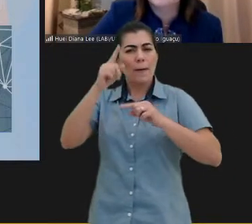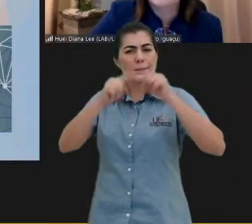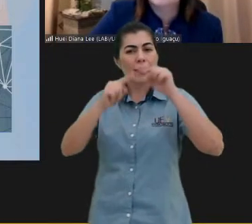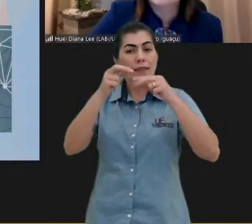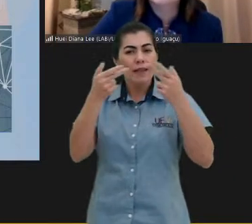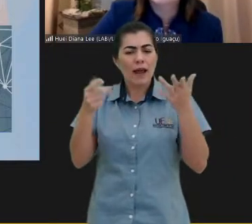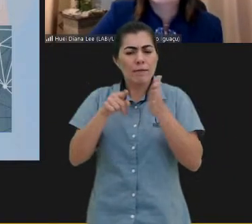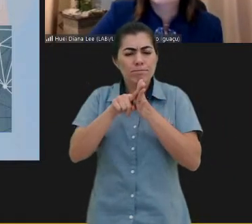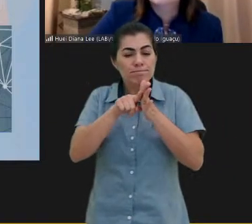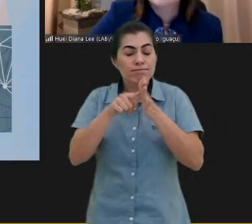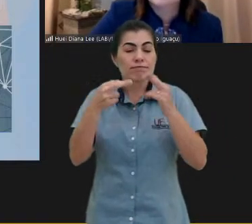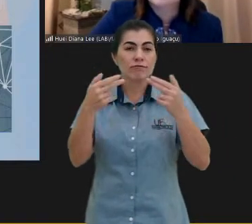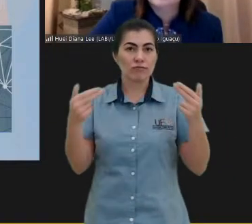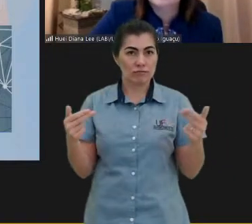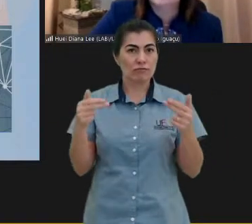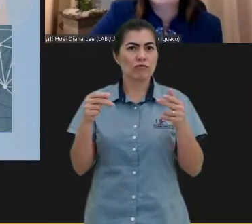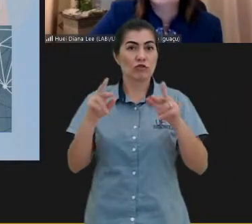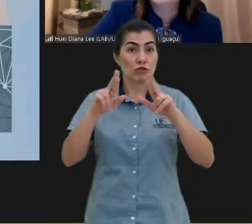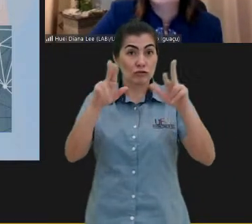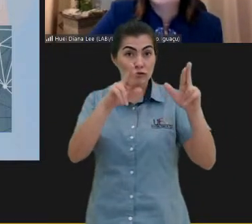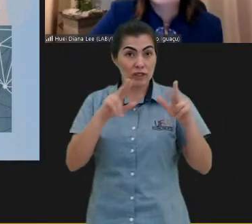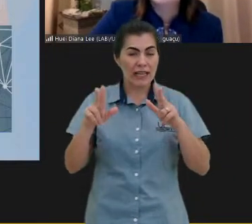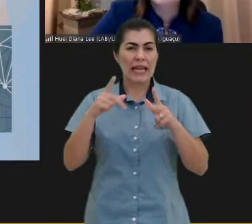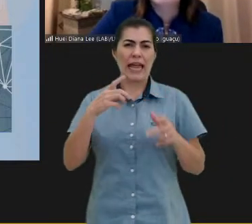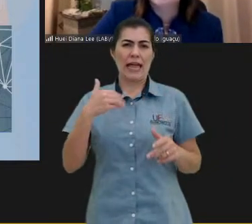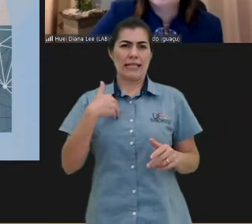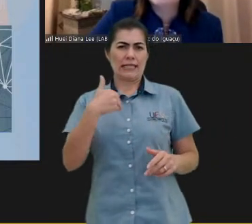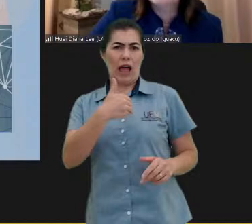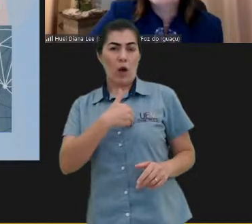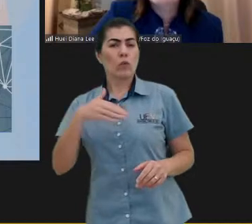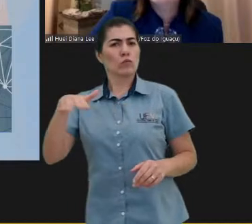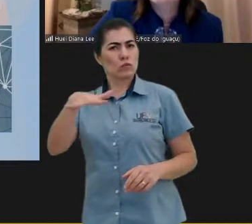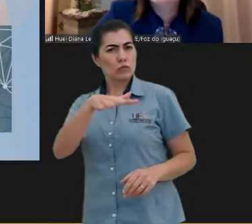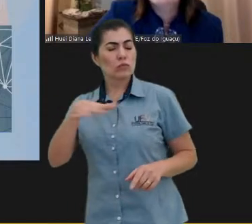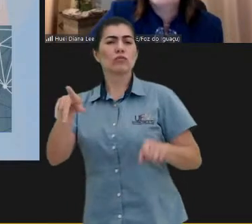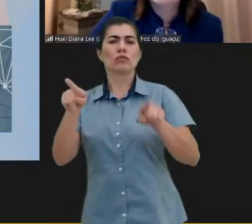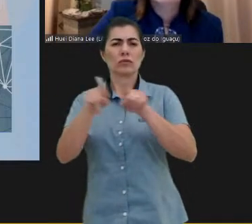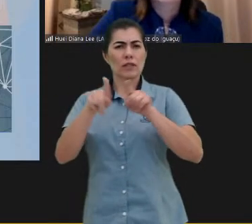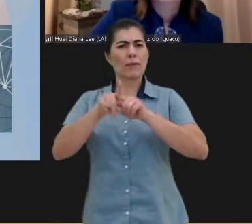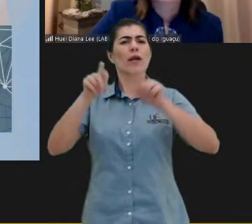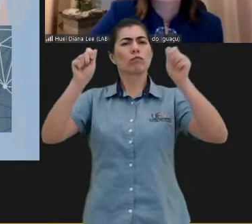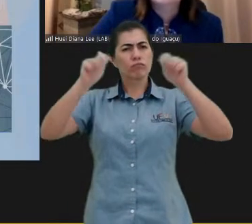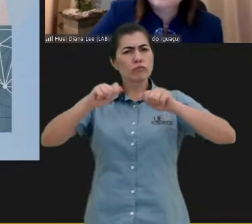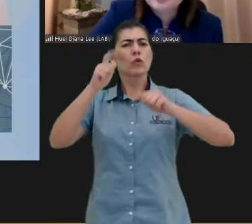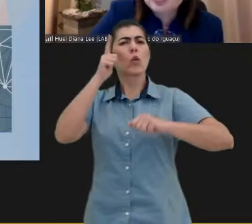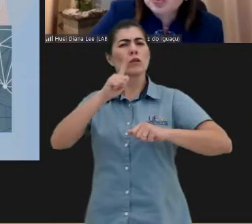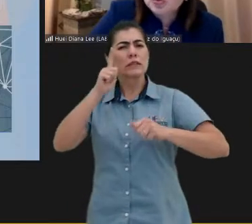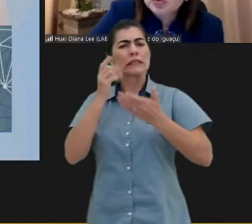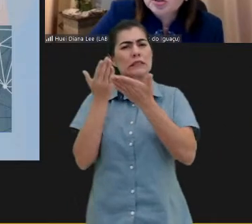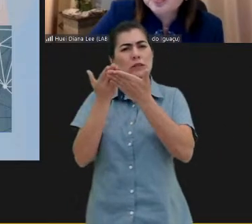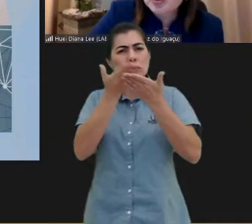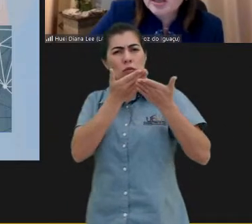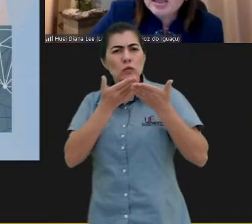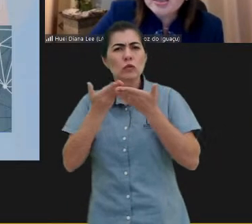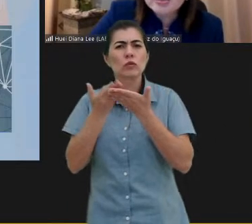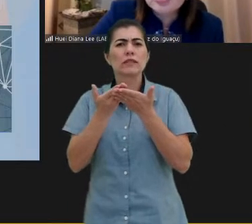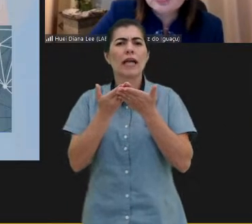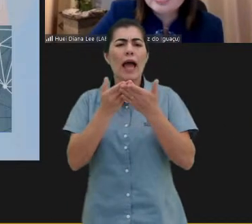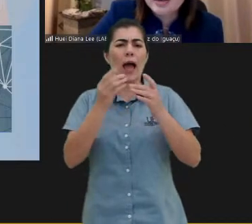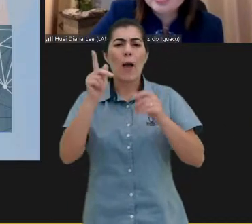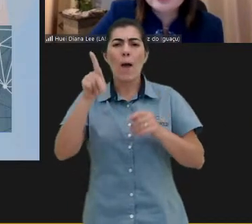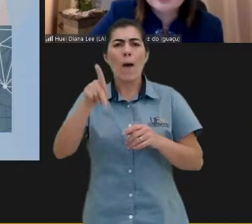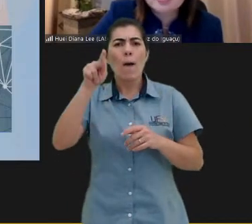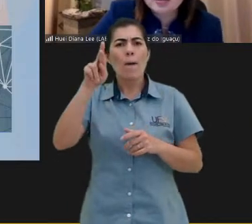diferentes. Né? Por exemplo, na saúde, a gente pode estudar, identificar estruturas de